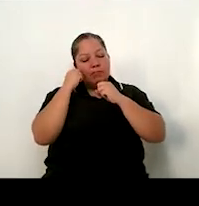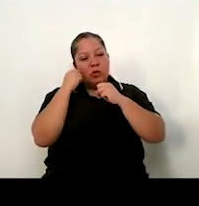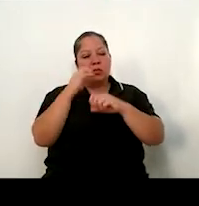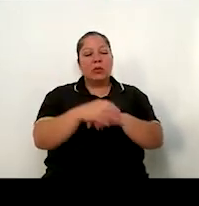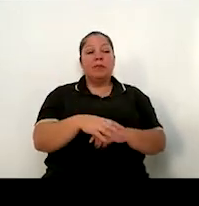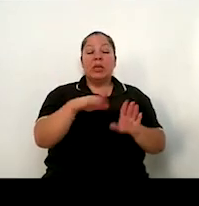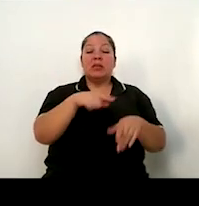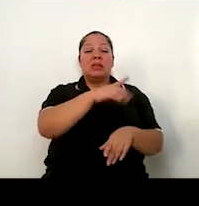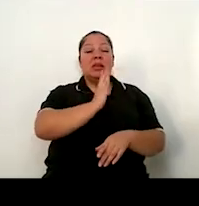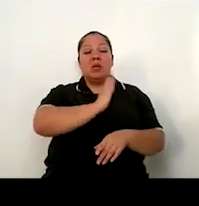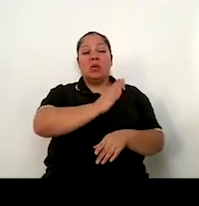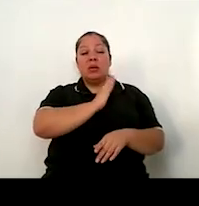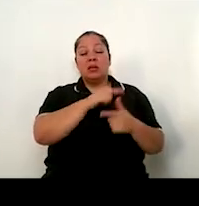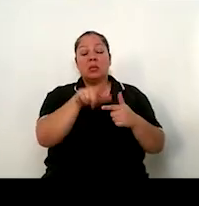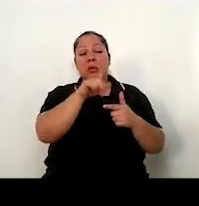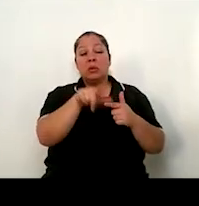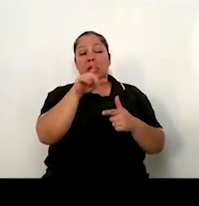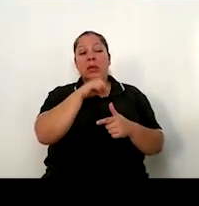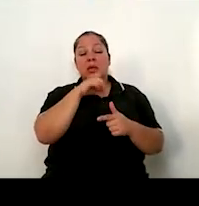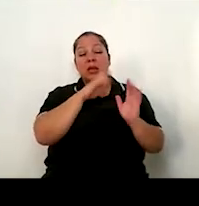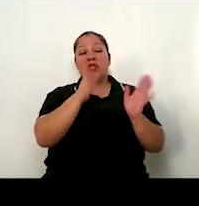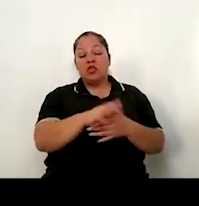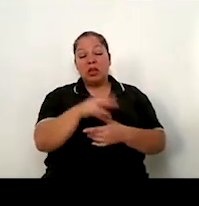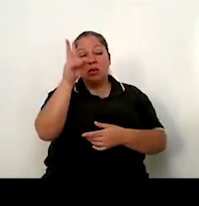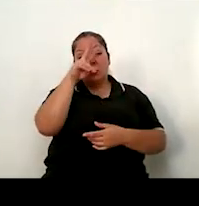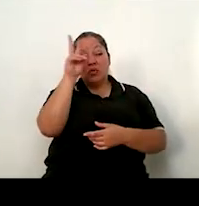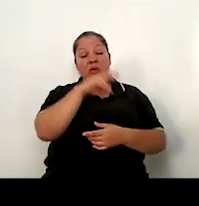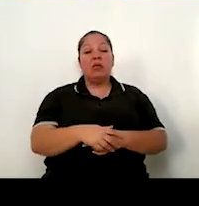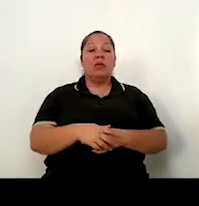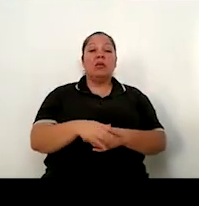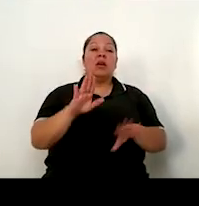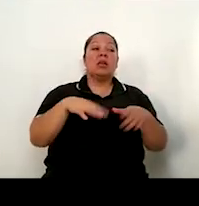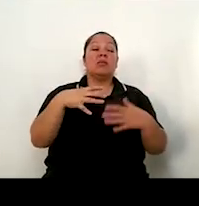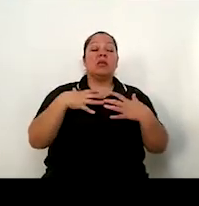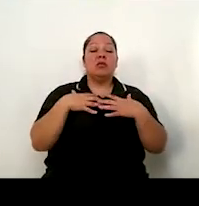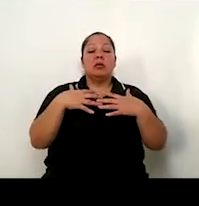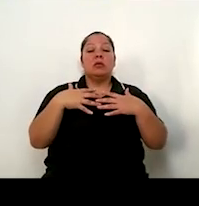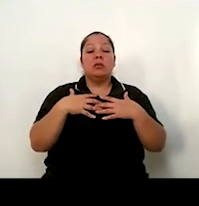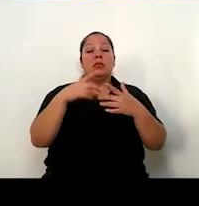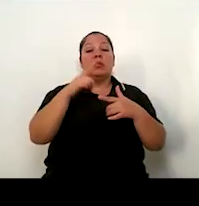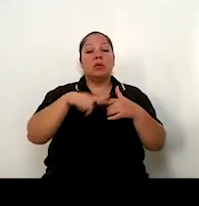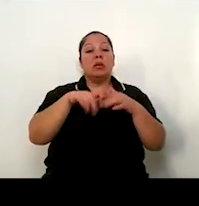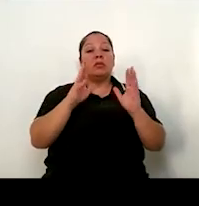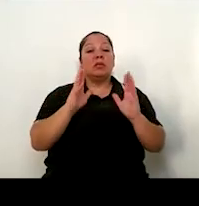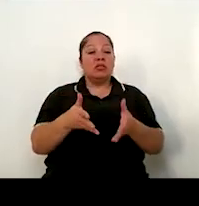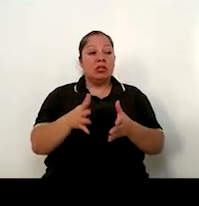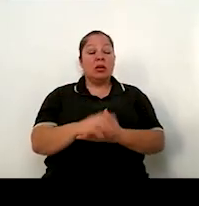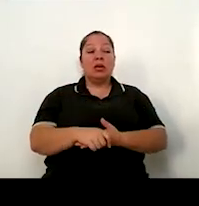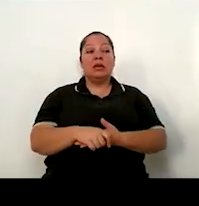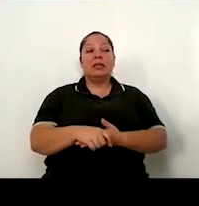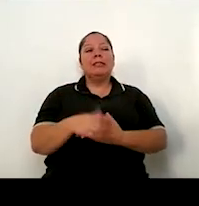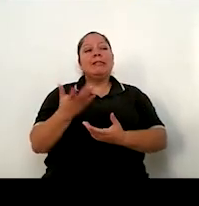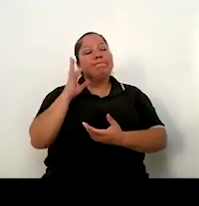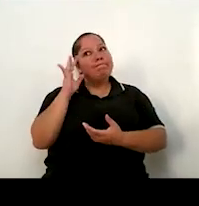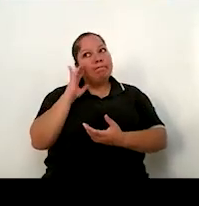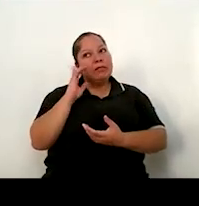é cardiopata, tem uma doença pulmonar grave que não aguentaria ser sedado, a gente tem que pensar se vale a pena submeter um paciente a um